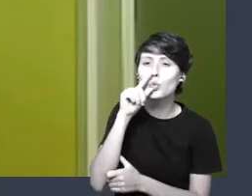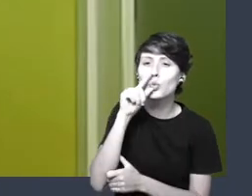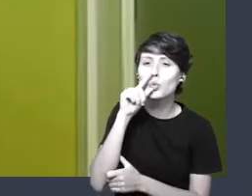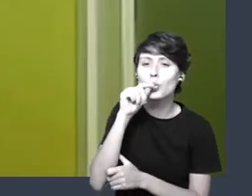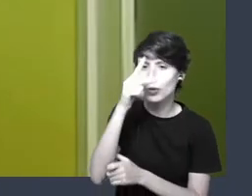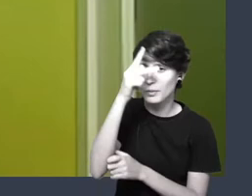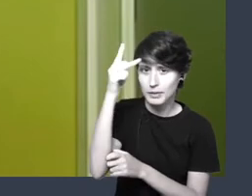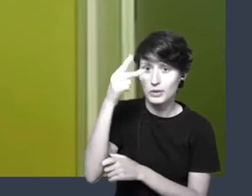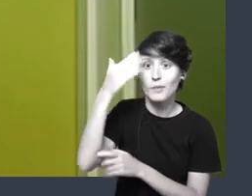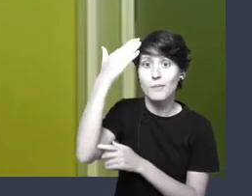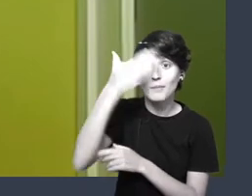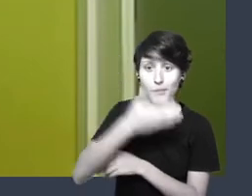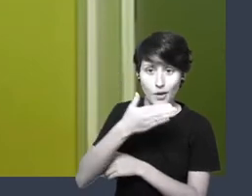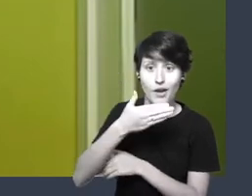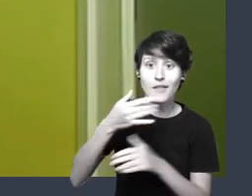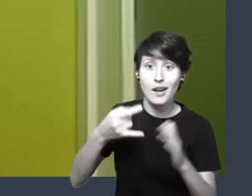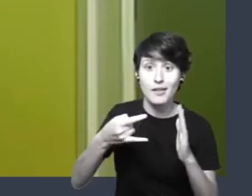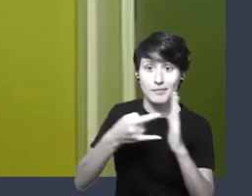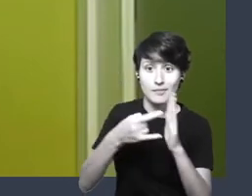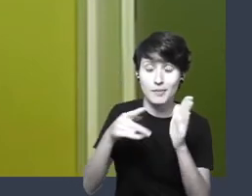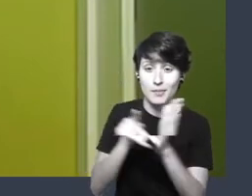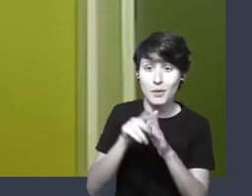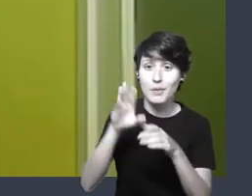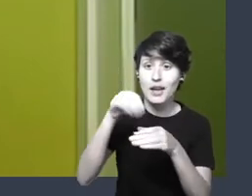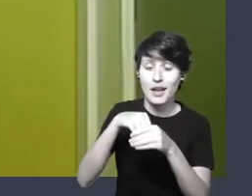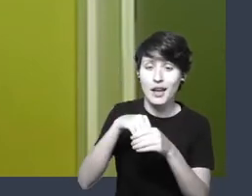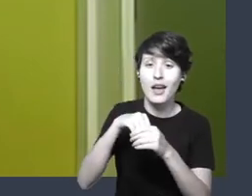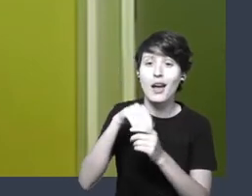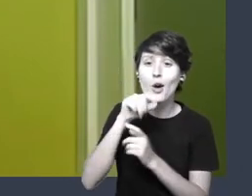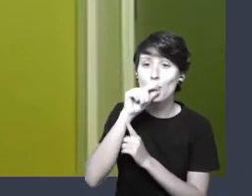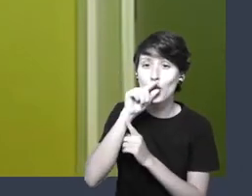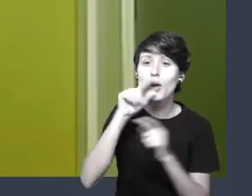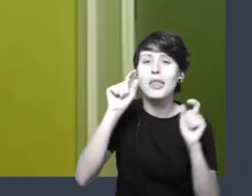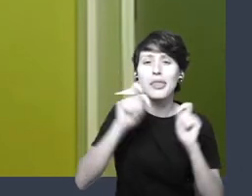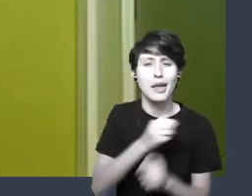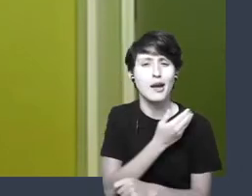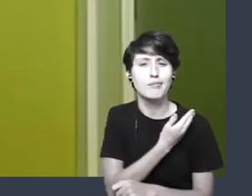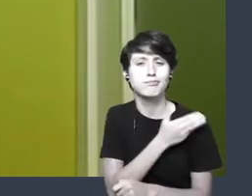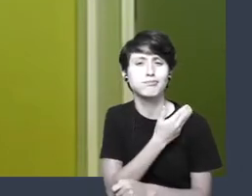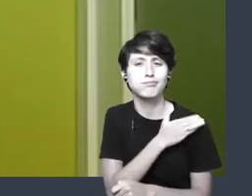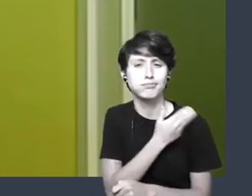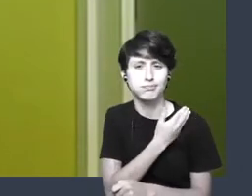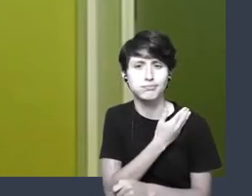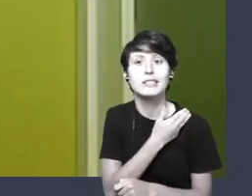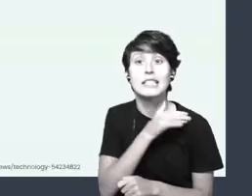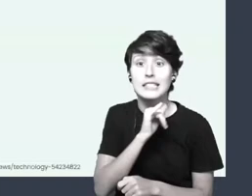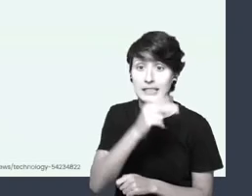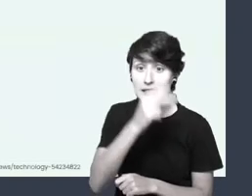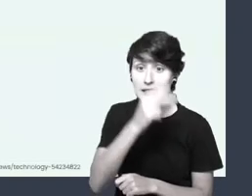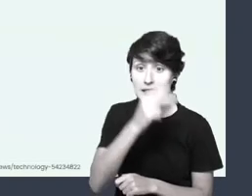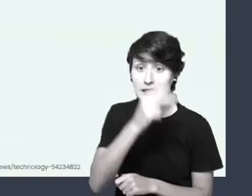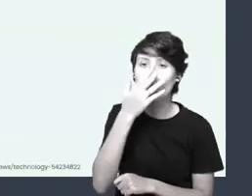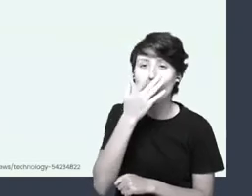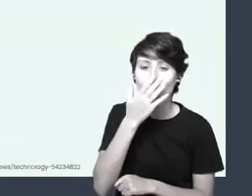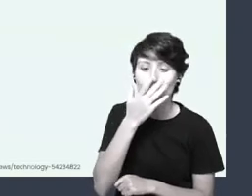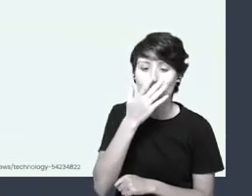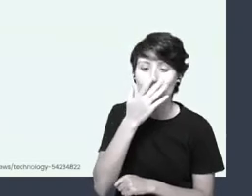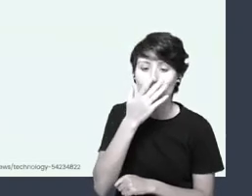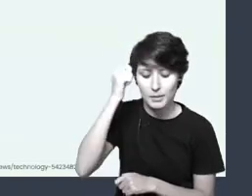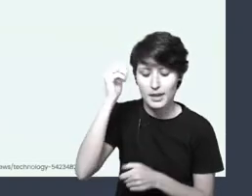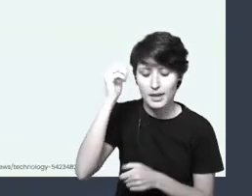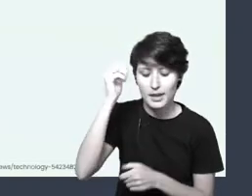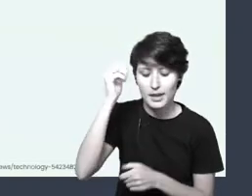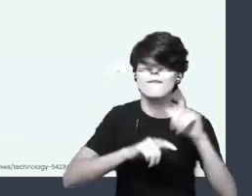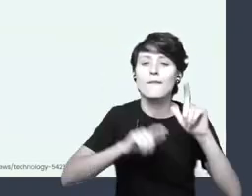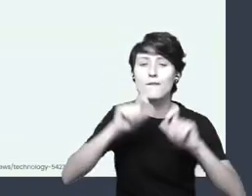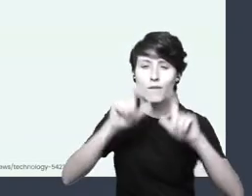prova que o algoritmo do Twitter, dessa rede social, ele é capaz de discriminar com base na cor da pele em fotografias. Então, esse usuário, ele pegou duas